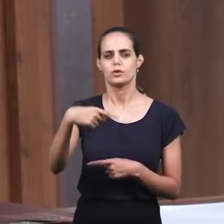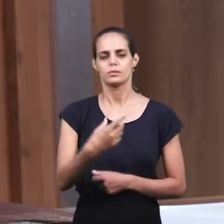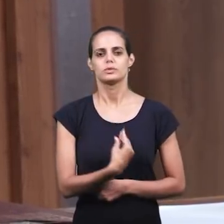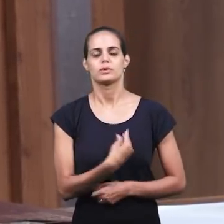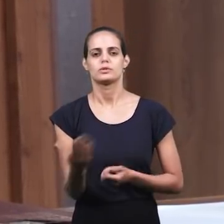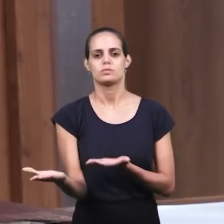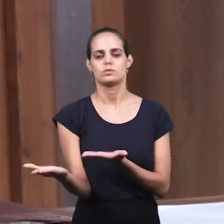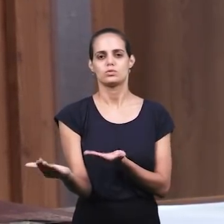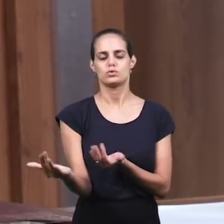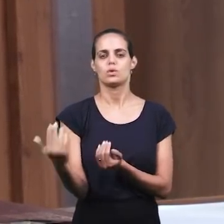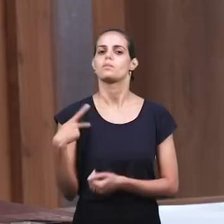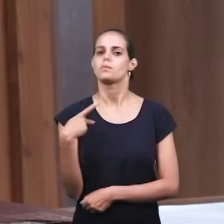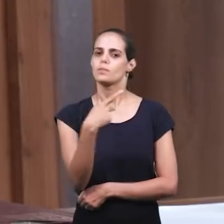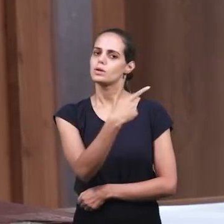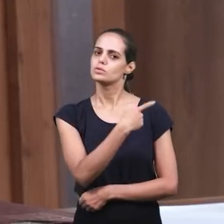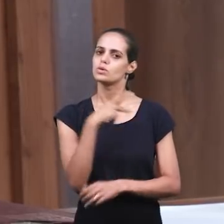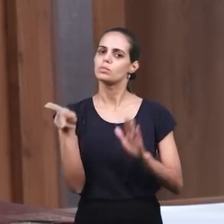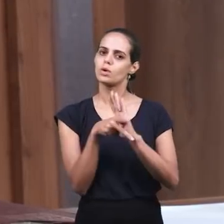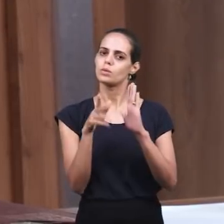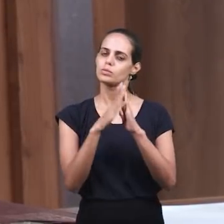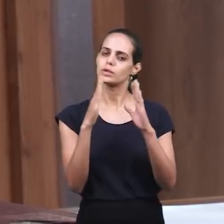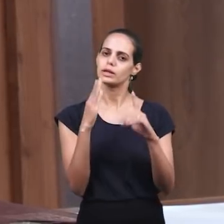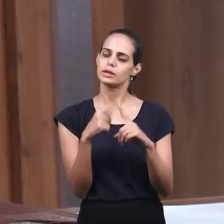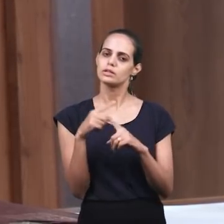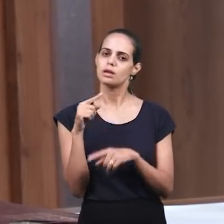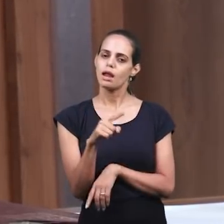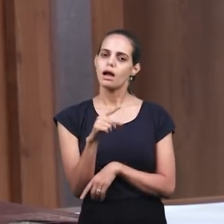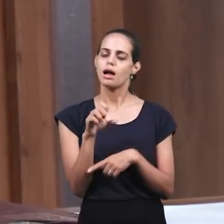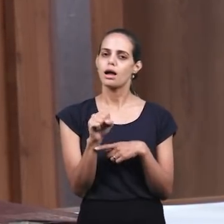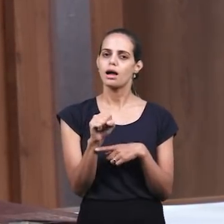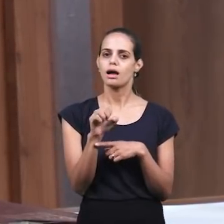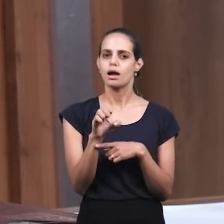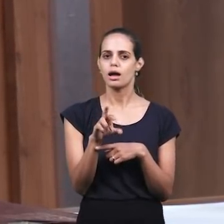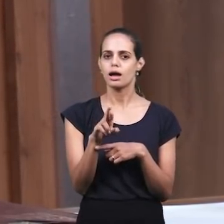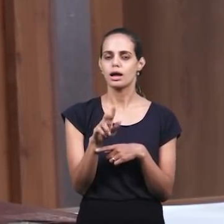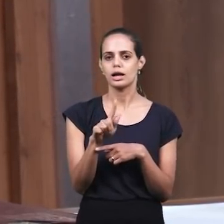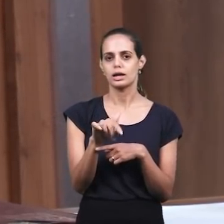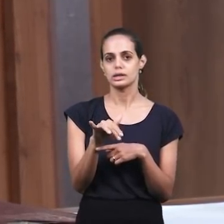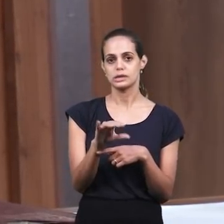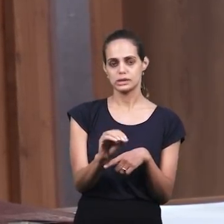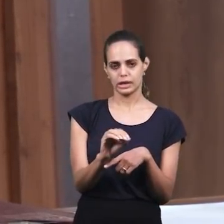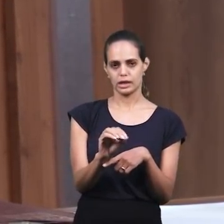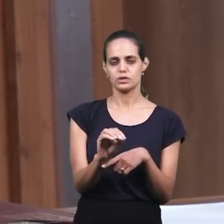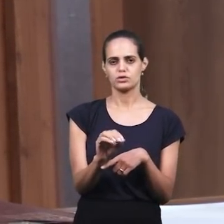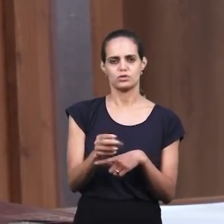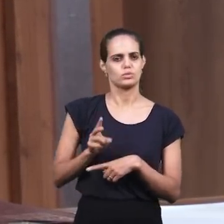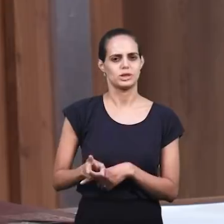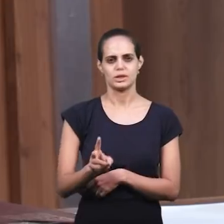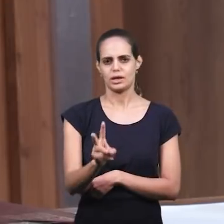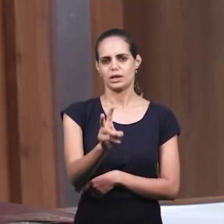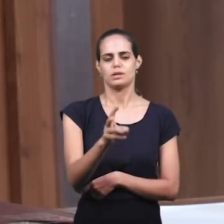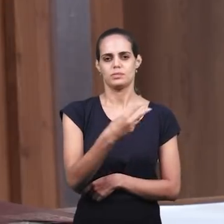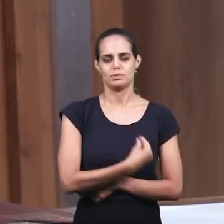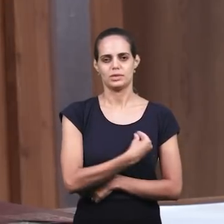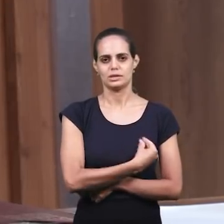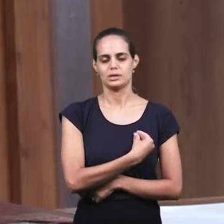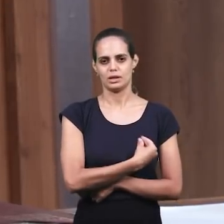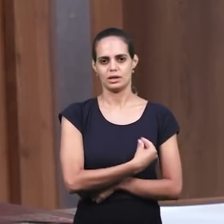ter uma palavra do pastor dessa igreja, que é o pastor Sérgio Souza. O pastor Sérgio Souza está sempre conosco na programação